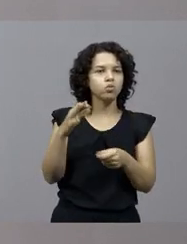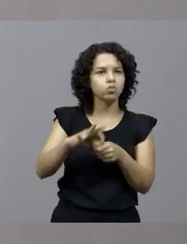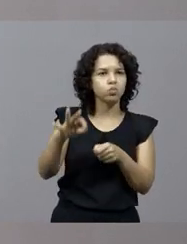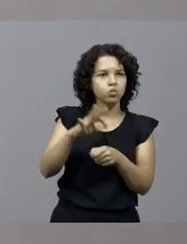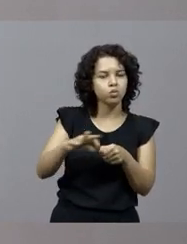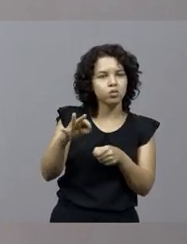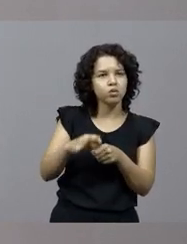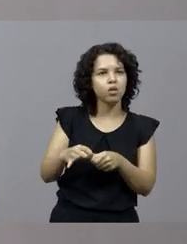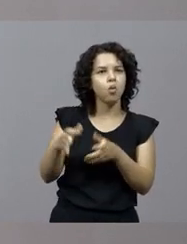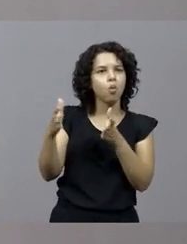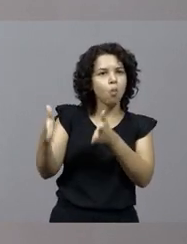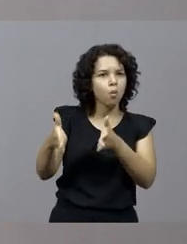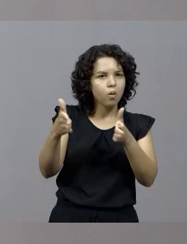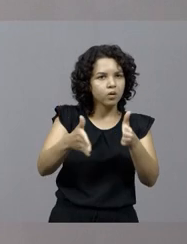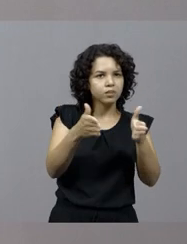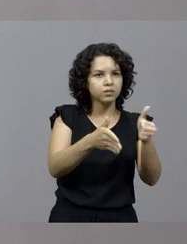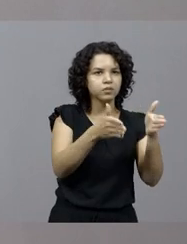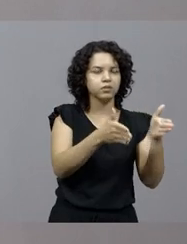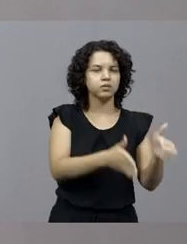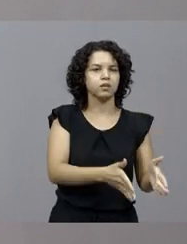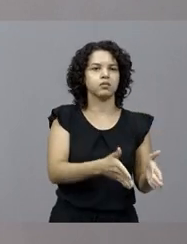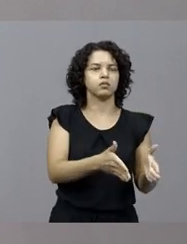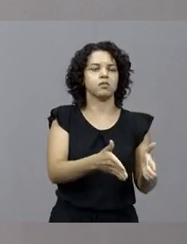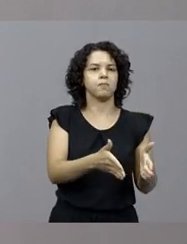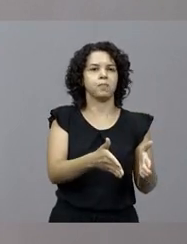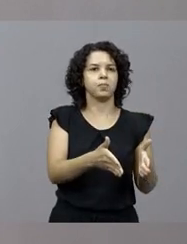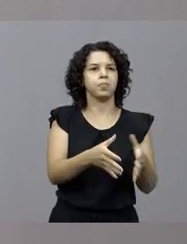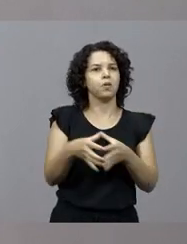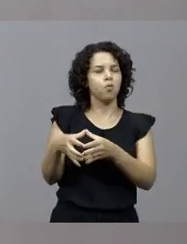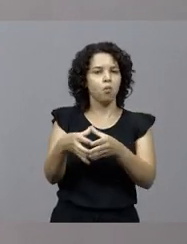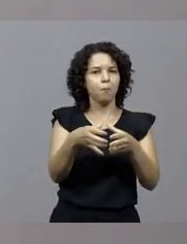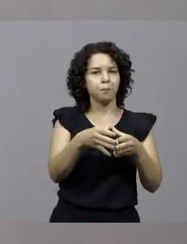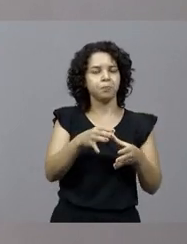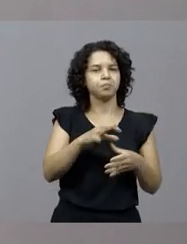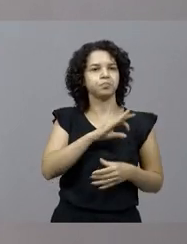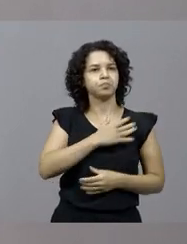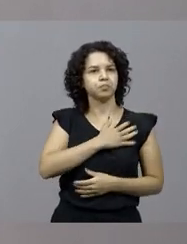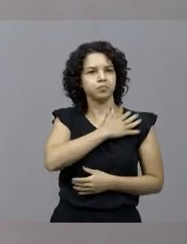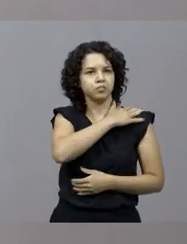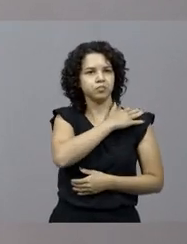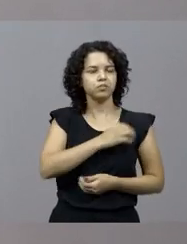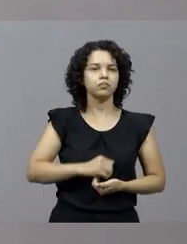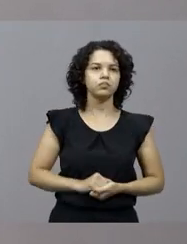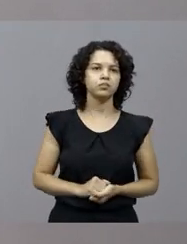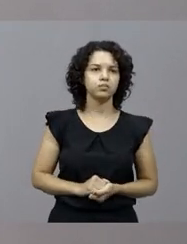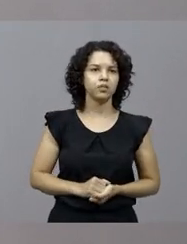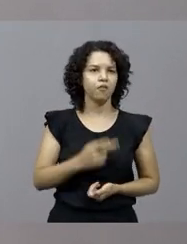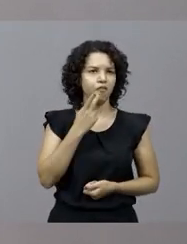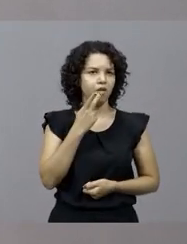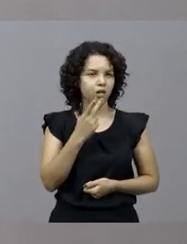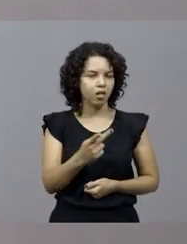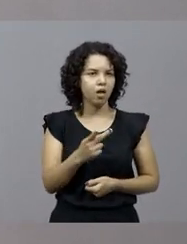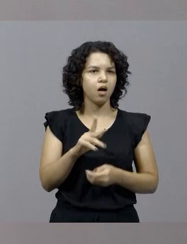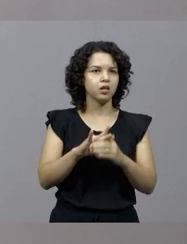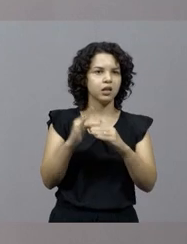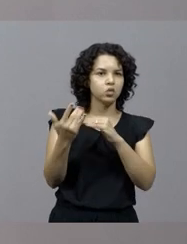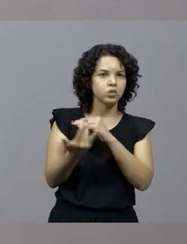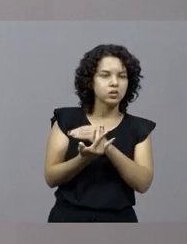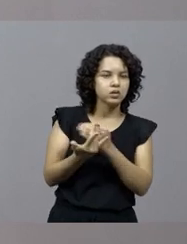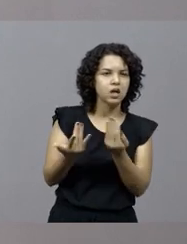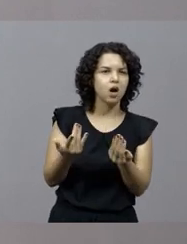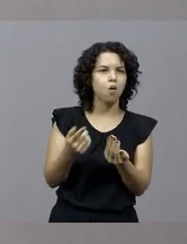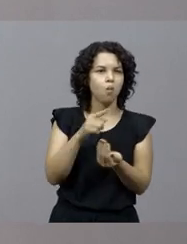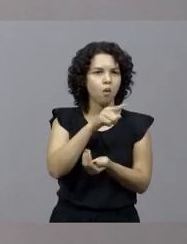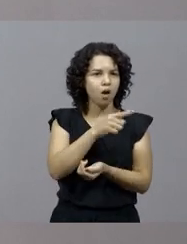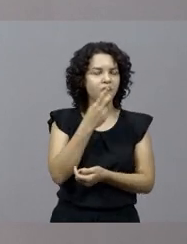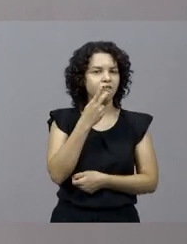organizada, especialmente as organizações militares. Falar em rede social o que falou ou